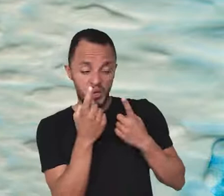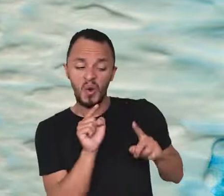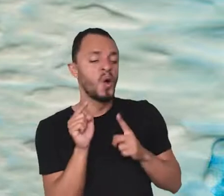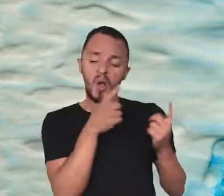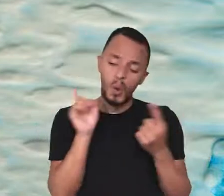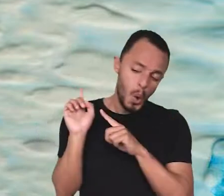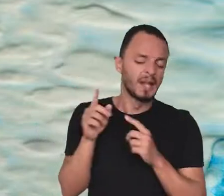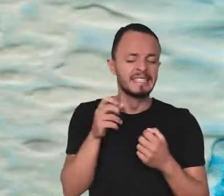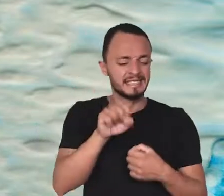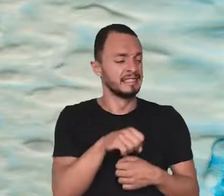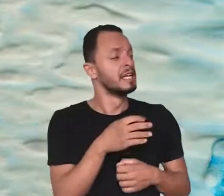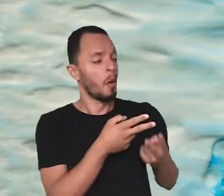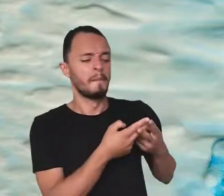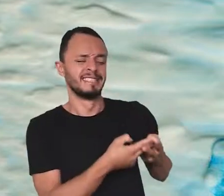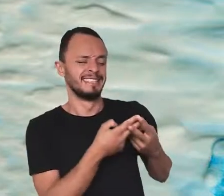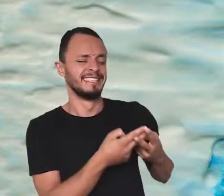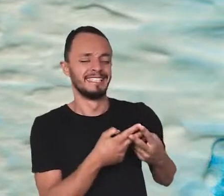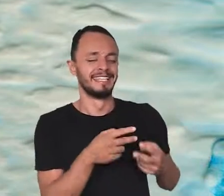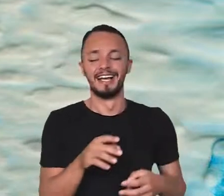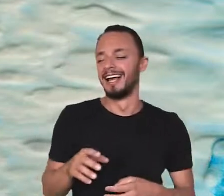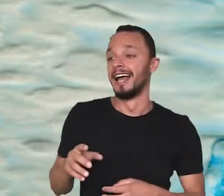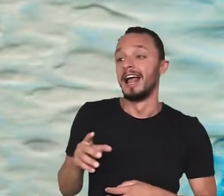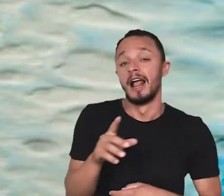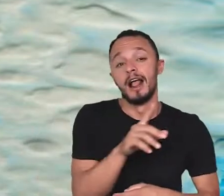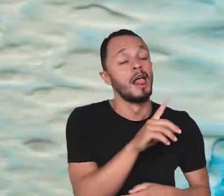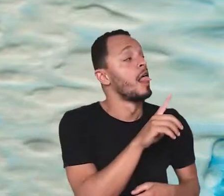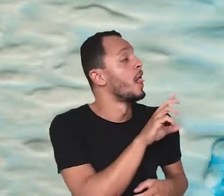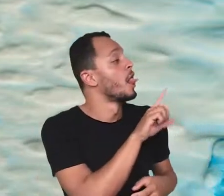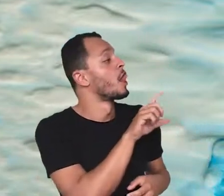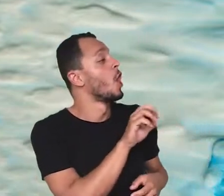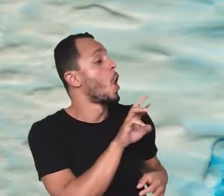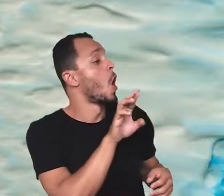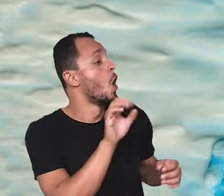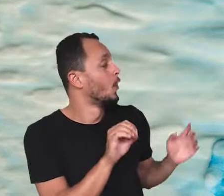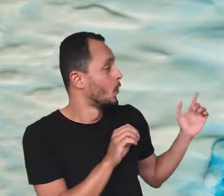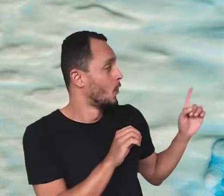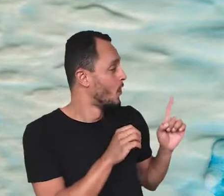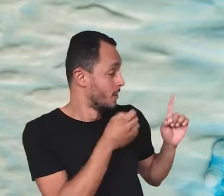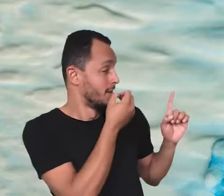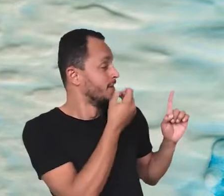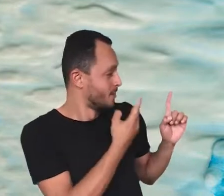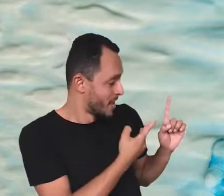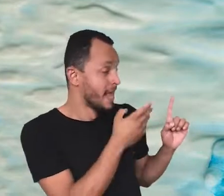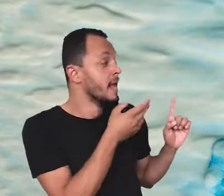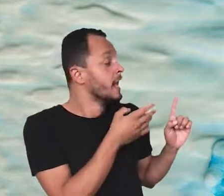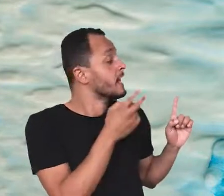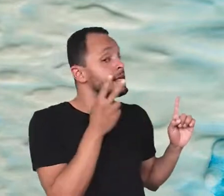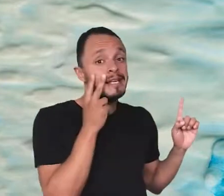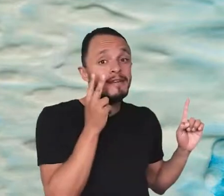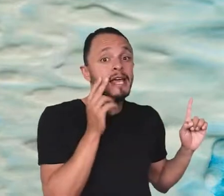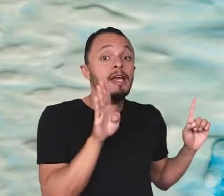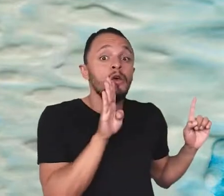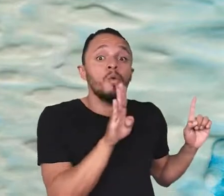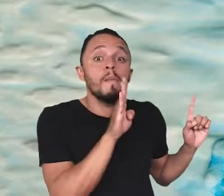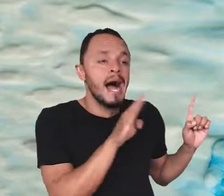Achei até que a gente aguentou muito. Louro, colírio pros meus olhos. Só melhora quando eu te ver com uma cerveja na mão.